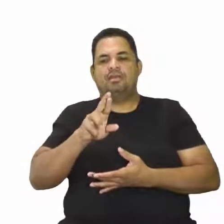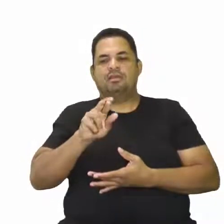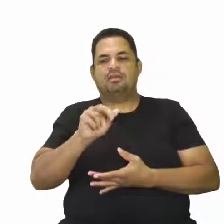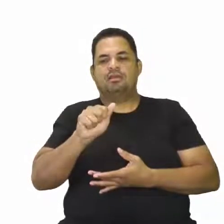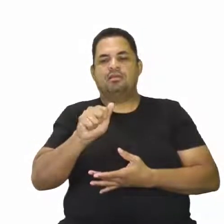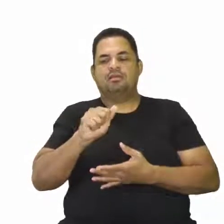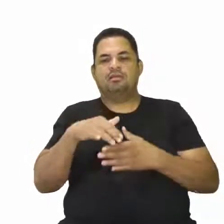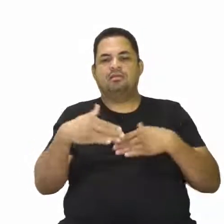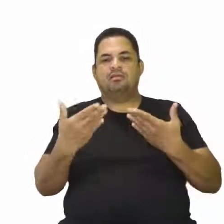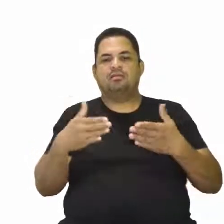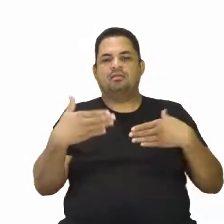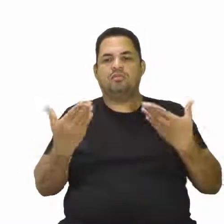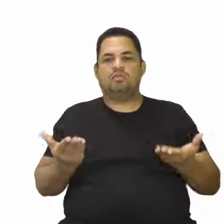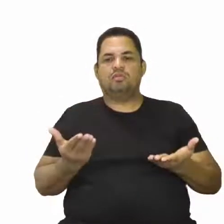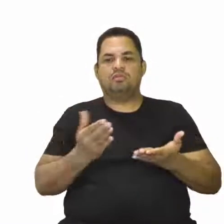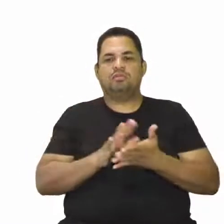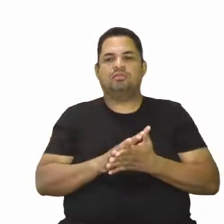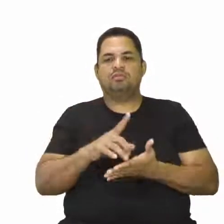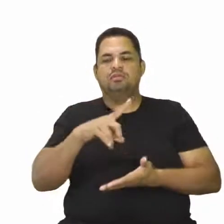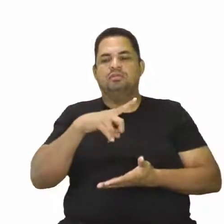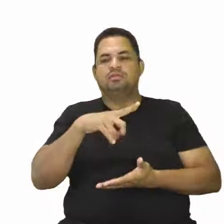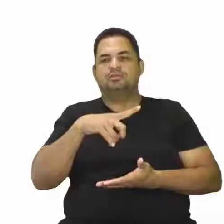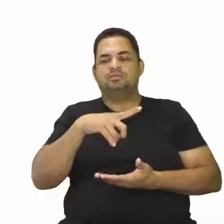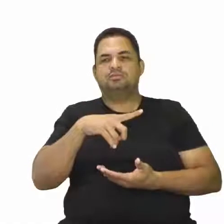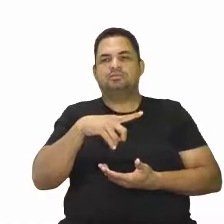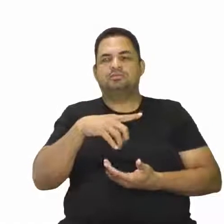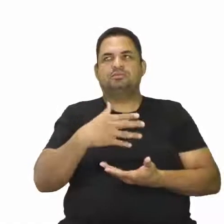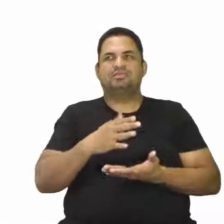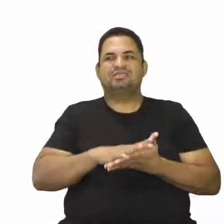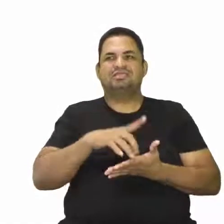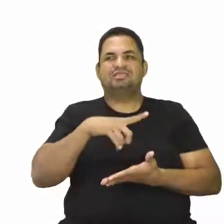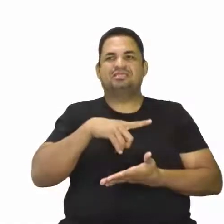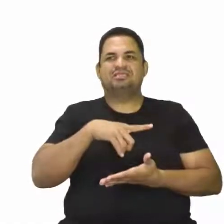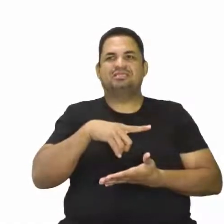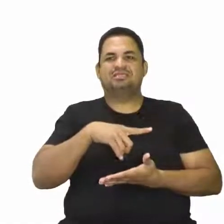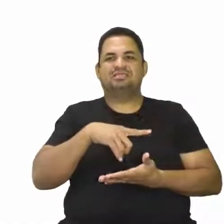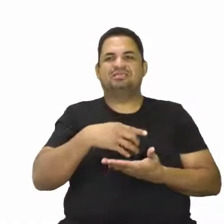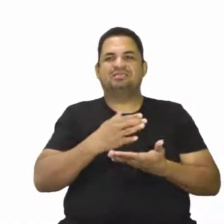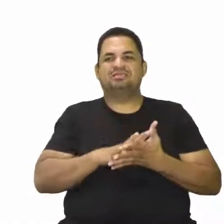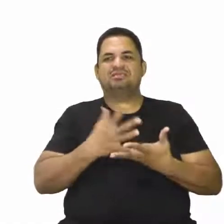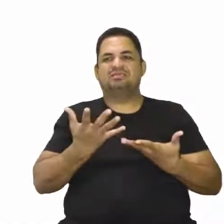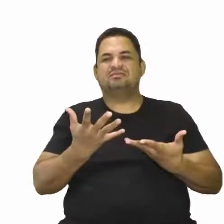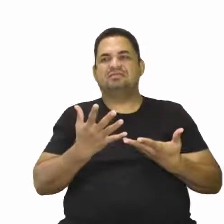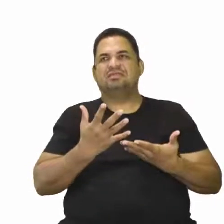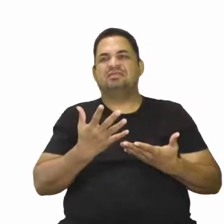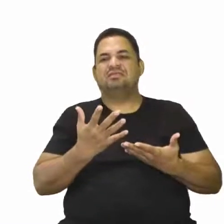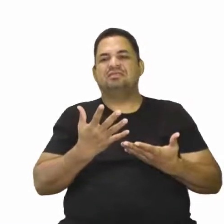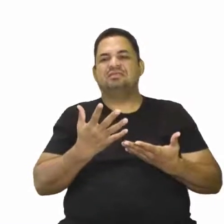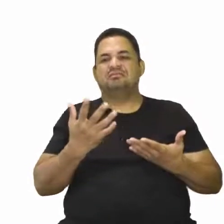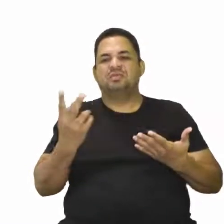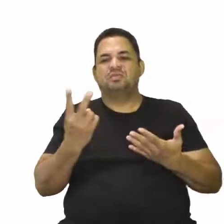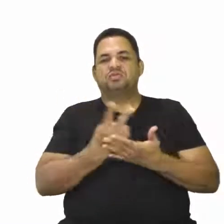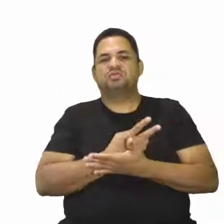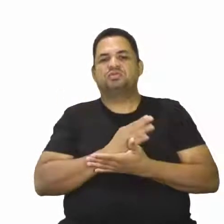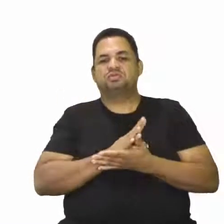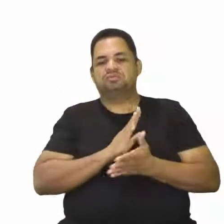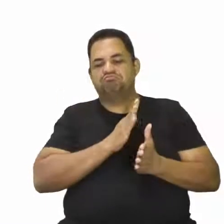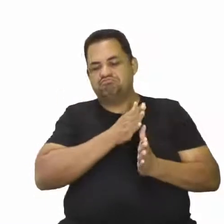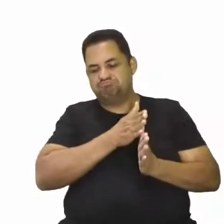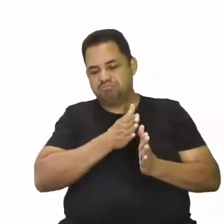Maria, a qual sofreu uma série de calvários e ao longo da